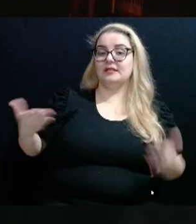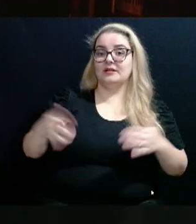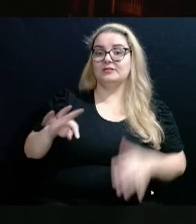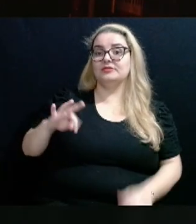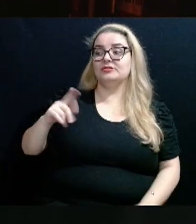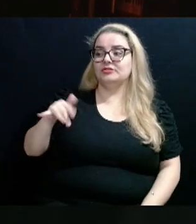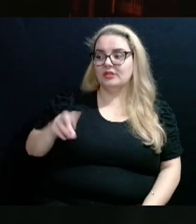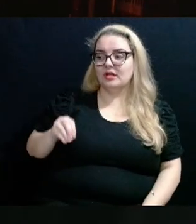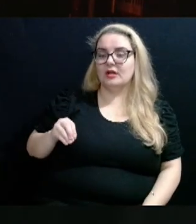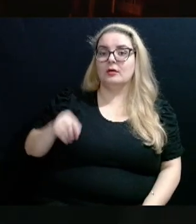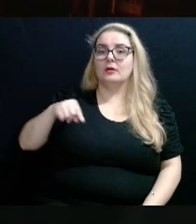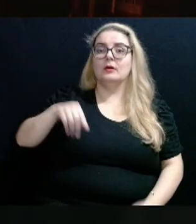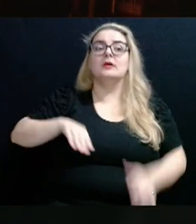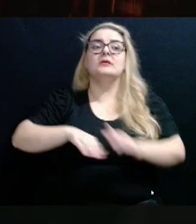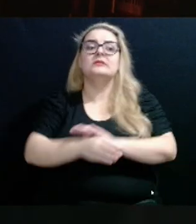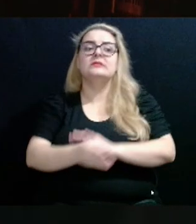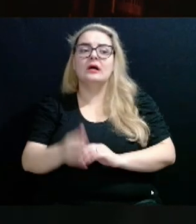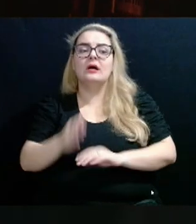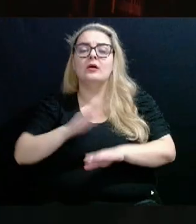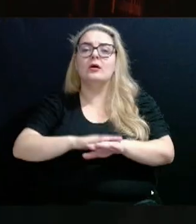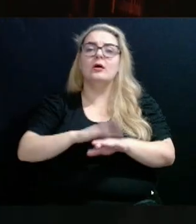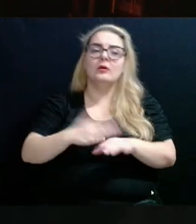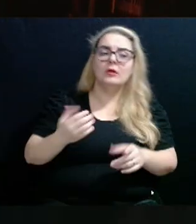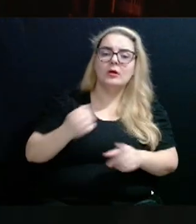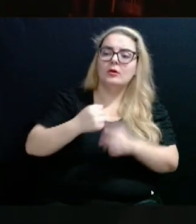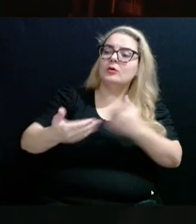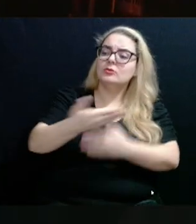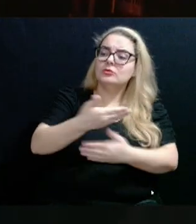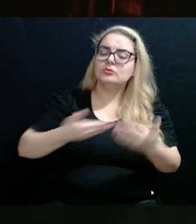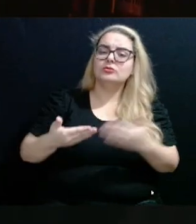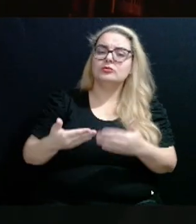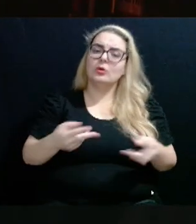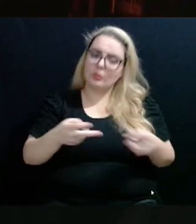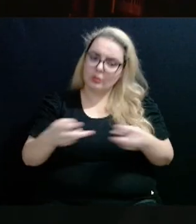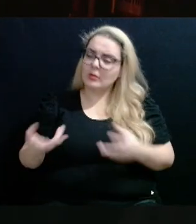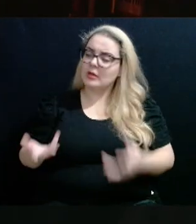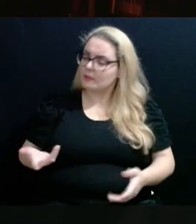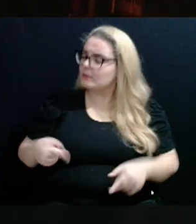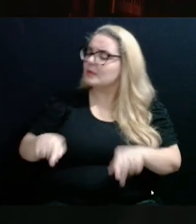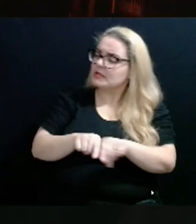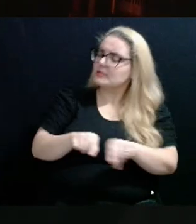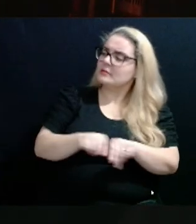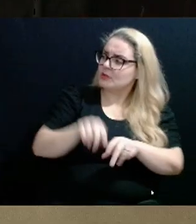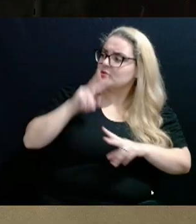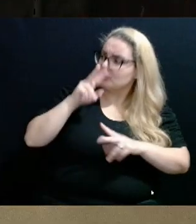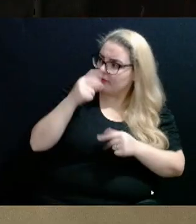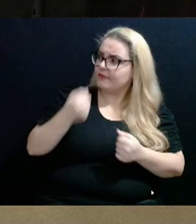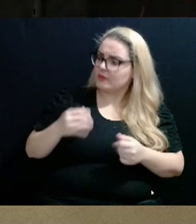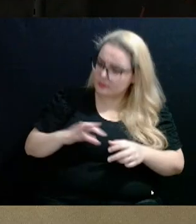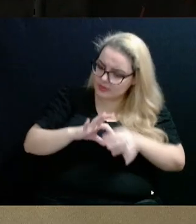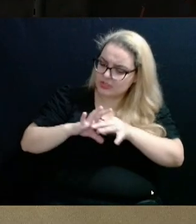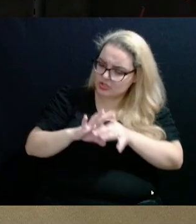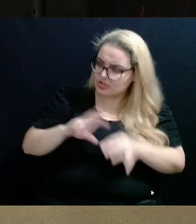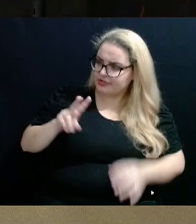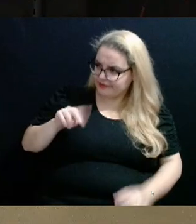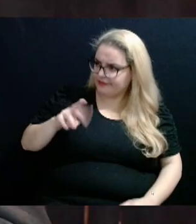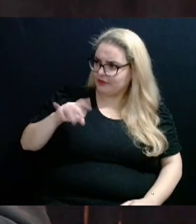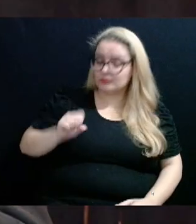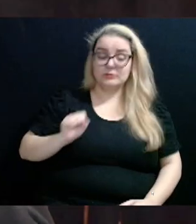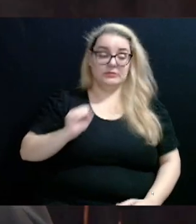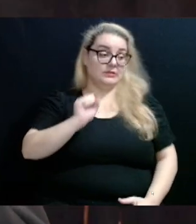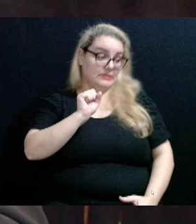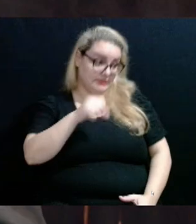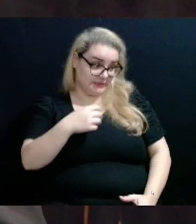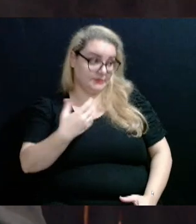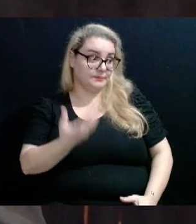de socialização, a gente percebe isso, e também de fortalecimento de vínculos, né? Sim. Ele é um meio de gerar